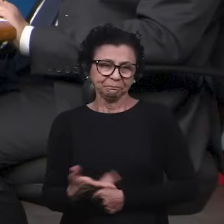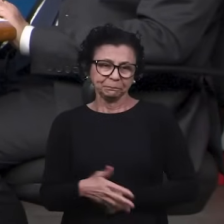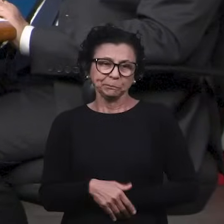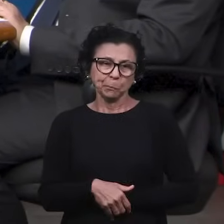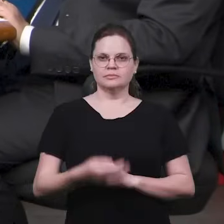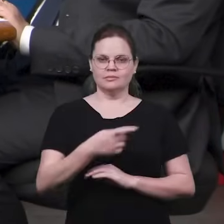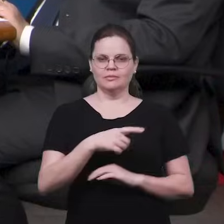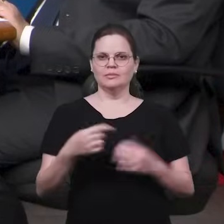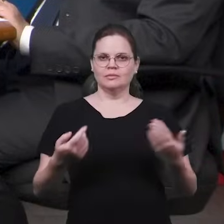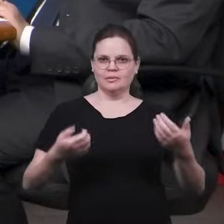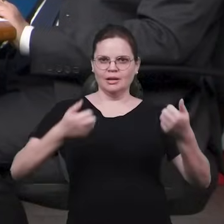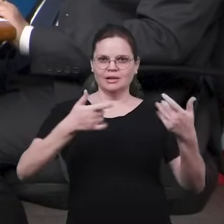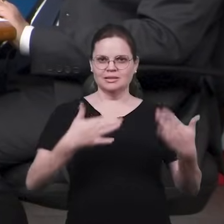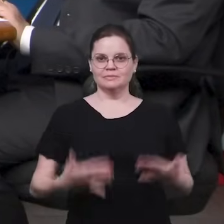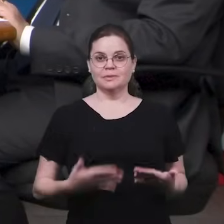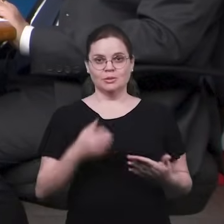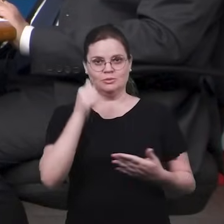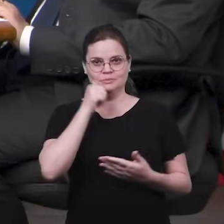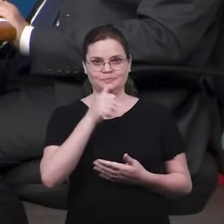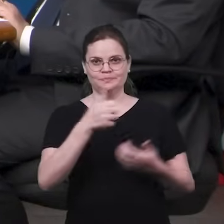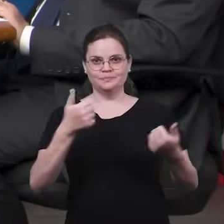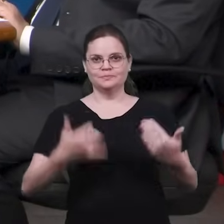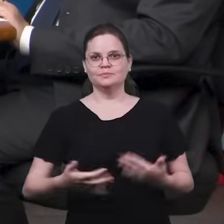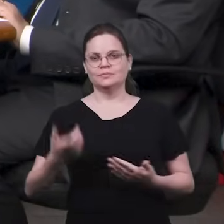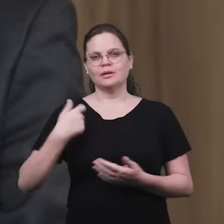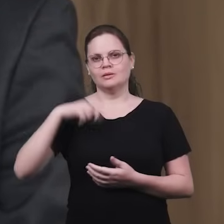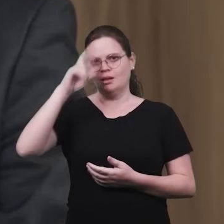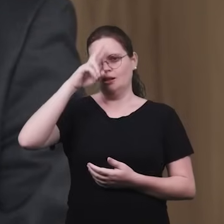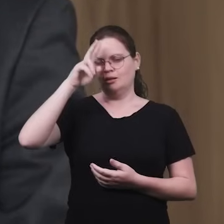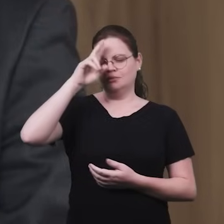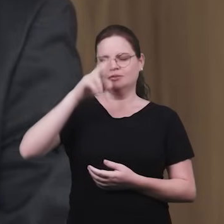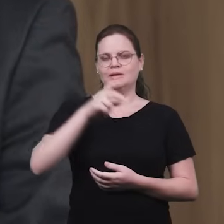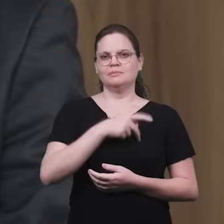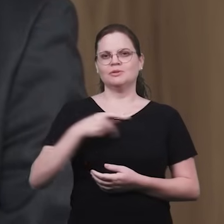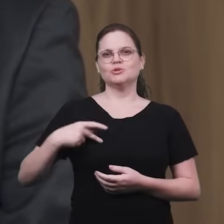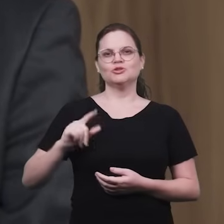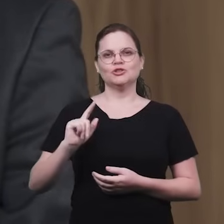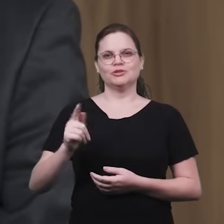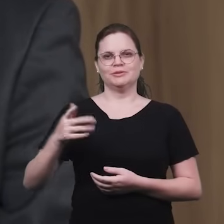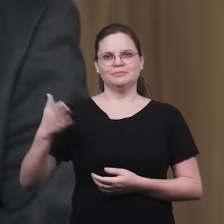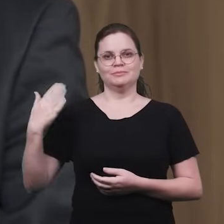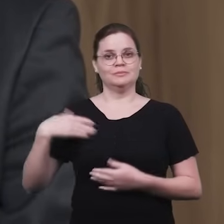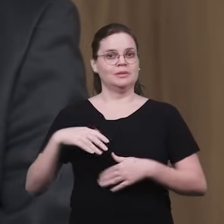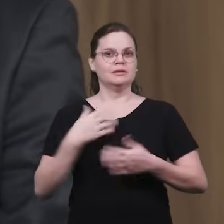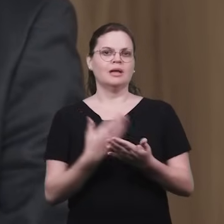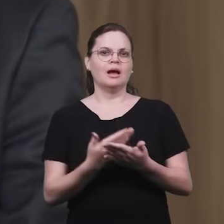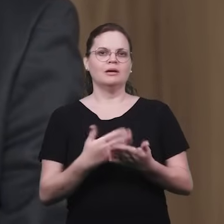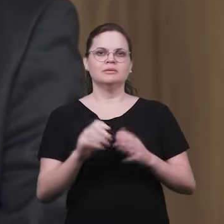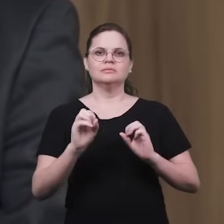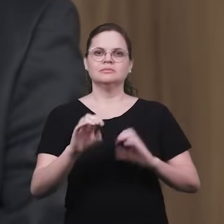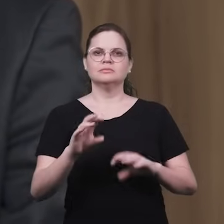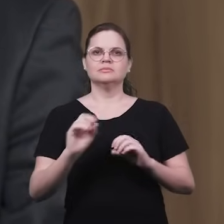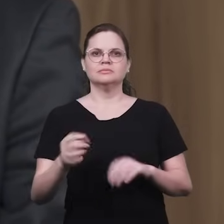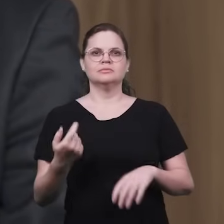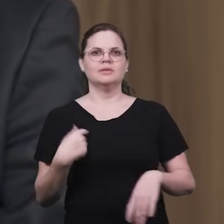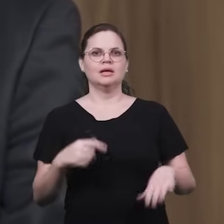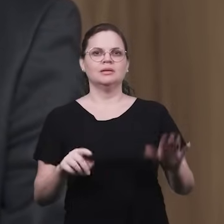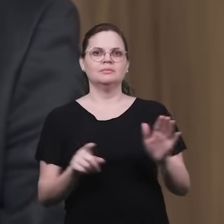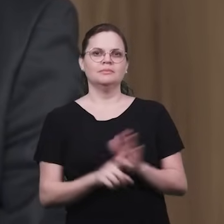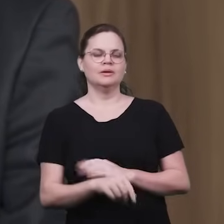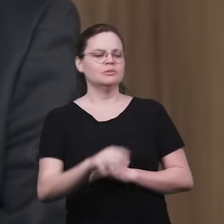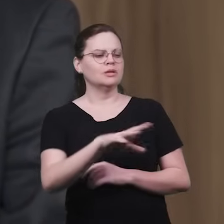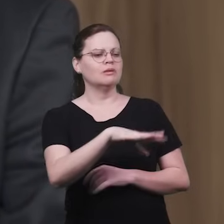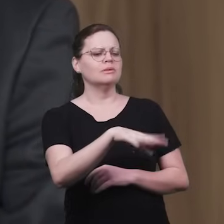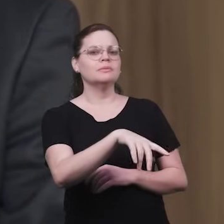falou é importante. Uma vez eu vi o pastor Gedeuti dar uma aula e no meio da aula ele perguntou há quantos anos? Ele virava para uma pessoa que